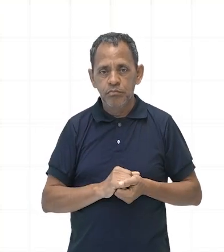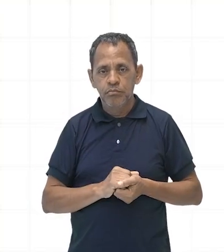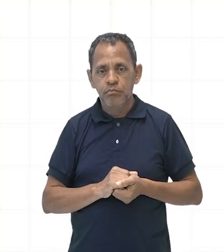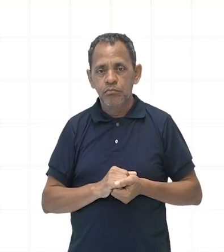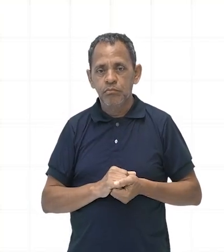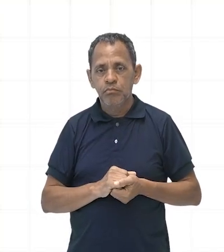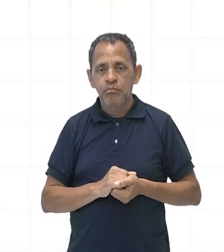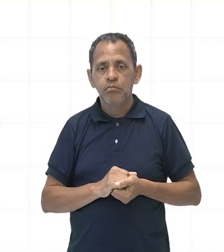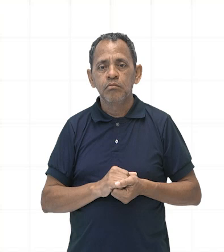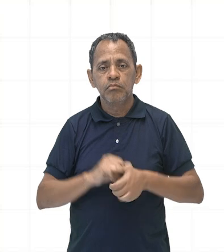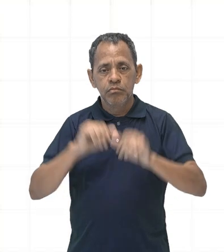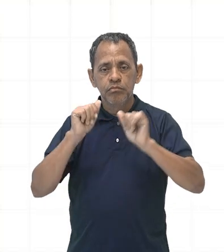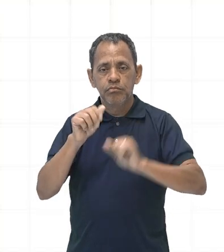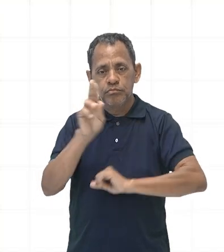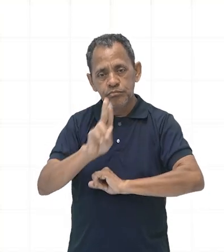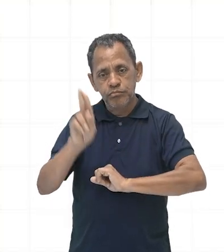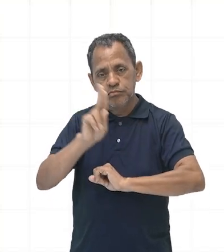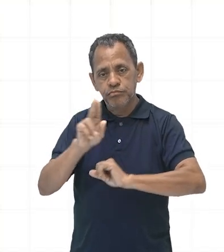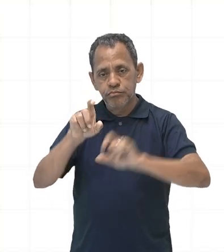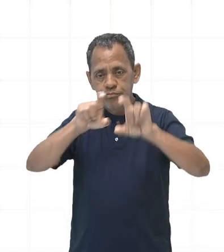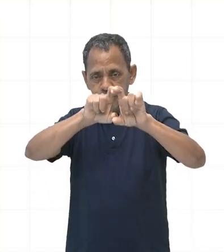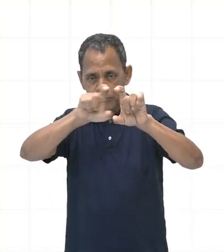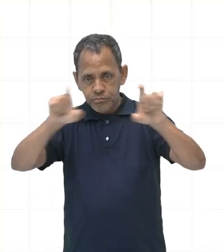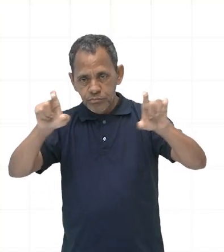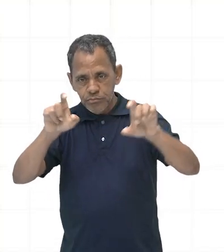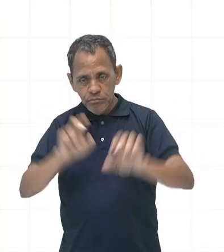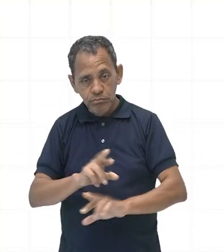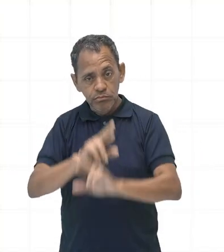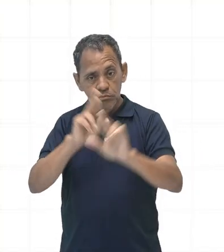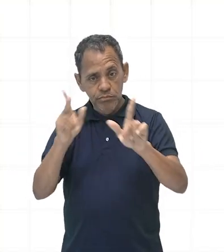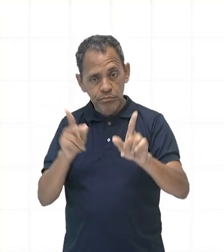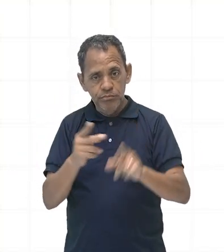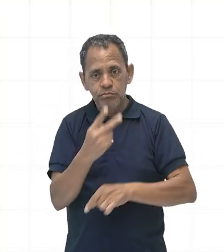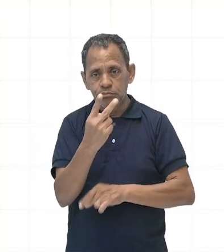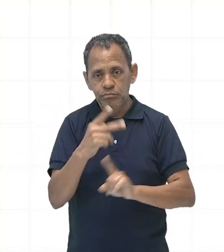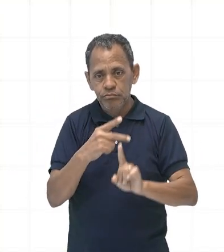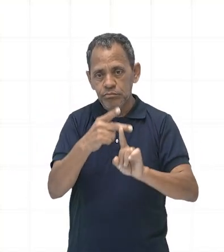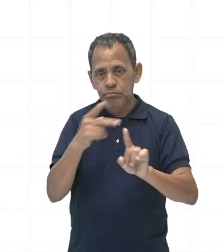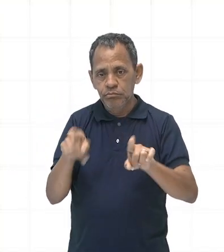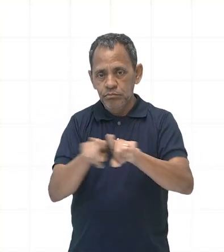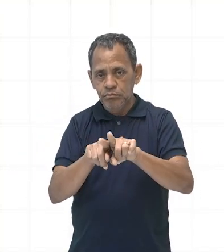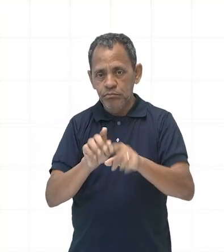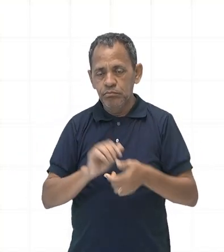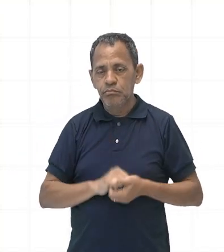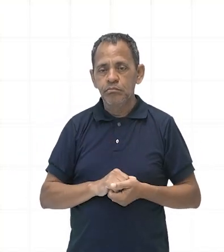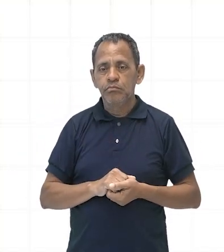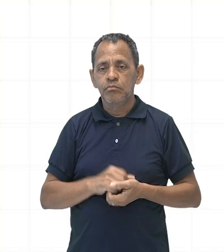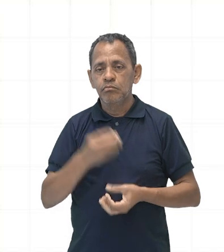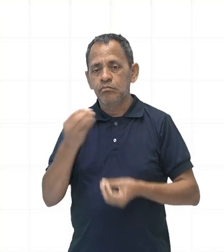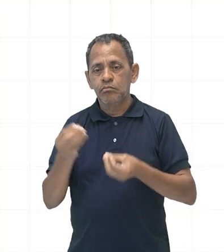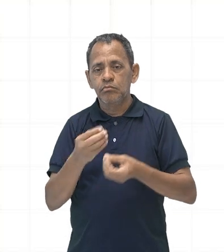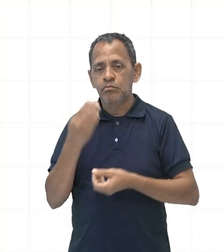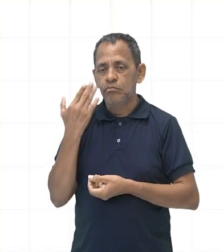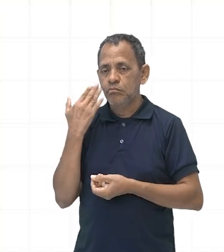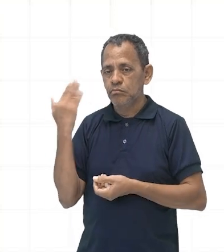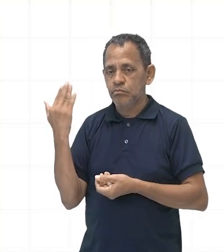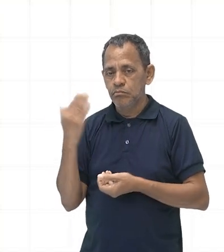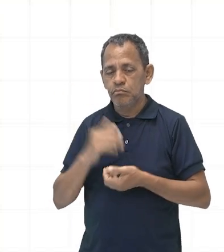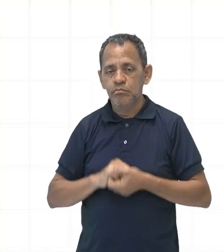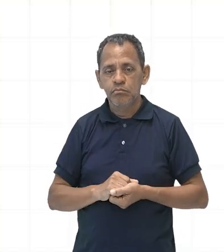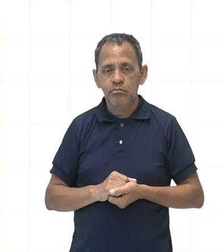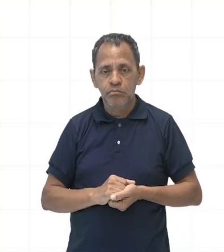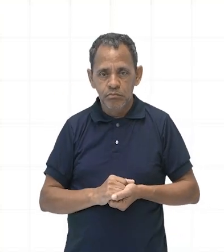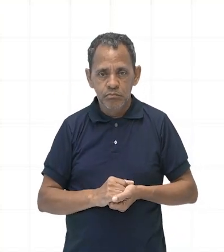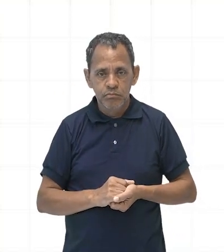E aí, nós podemos aplicar a fórmula da diferença de dois quadrados, que vai ficar exatamente isso aqui.